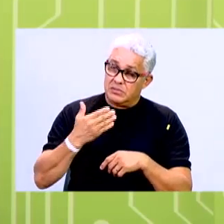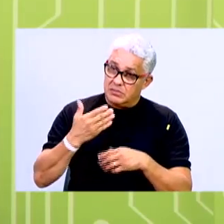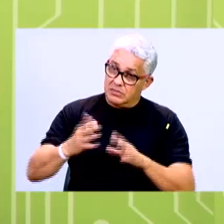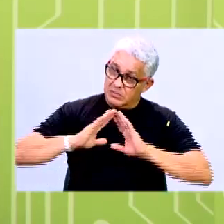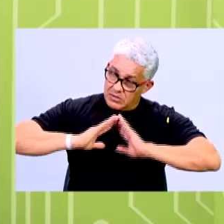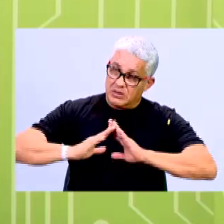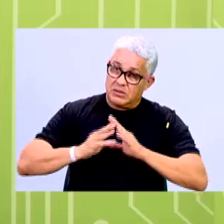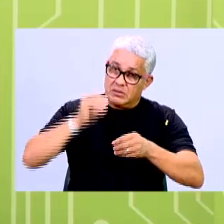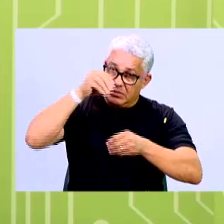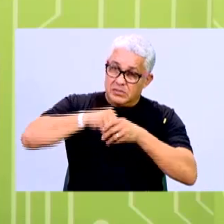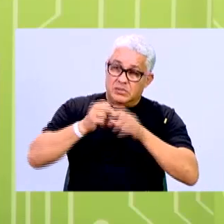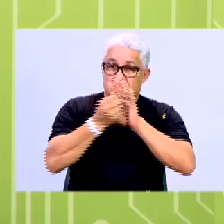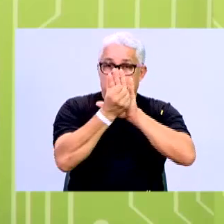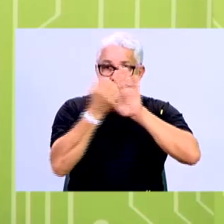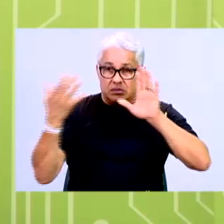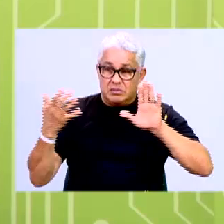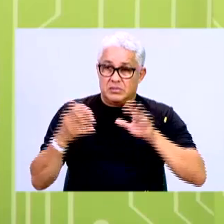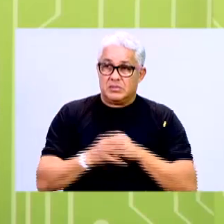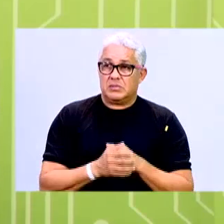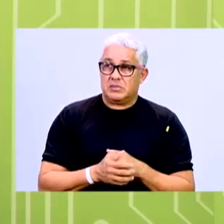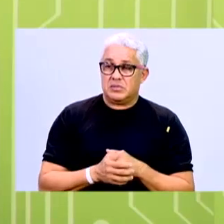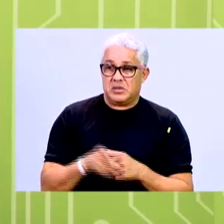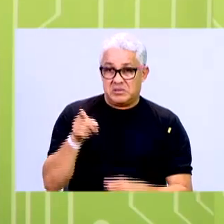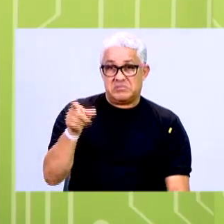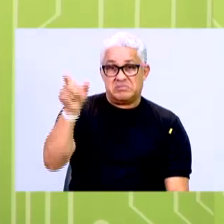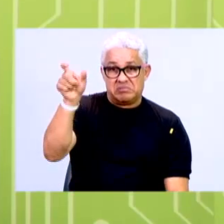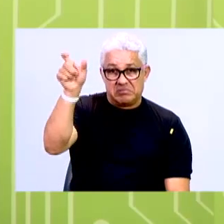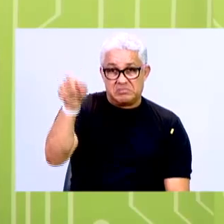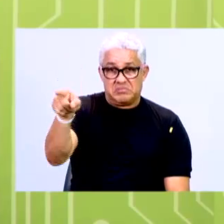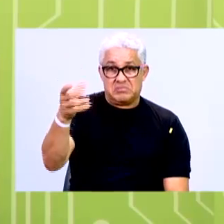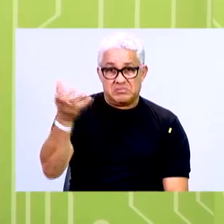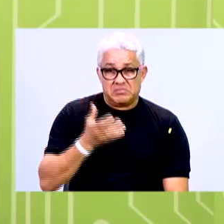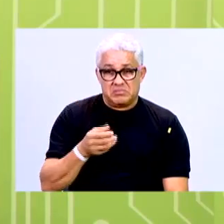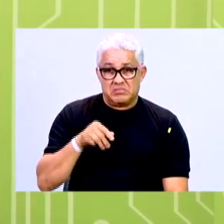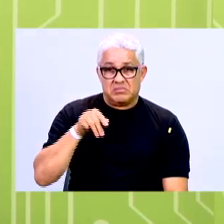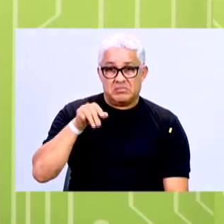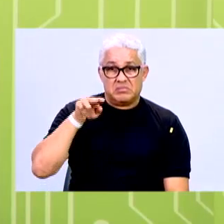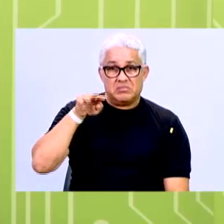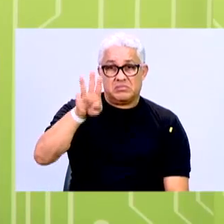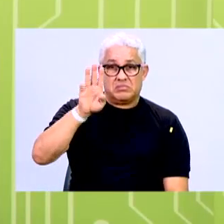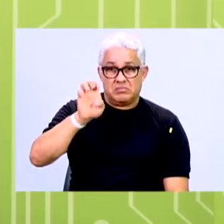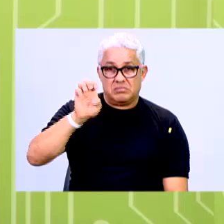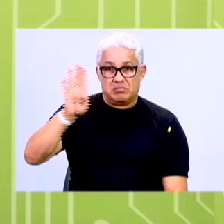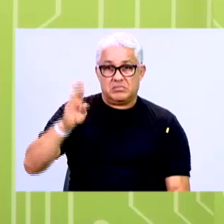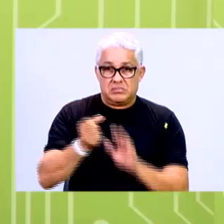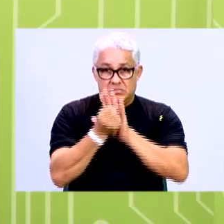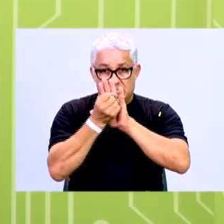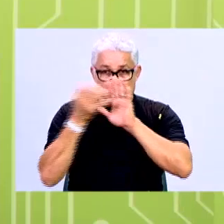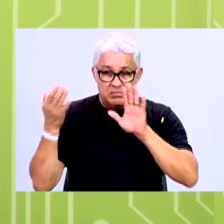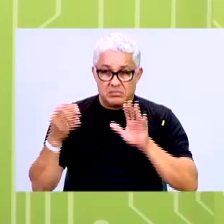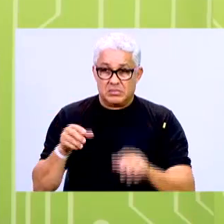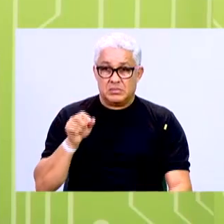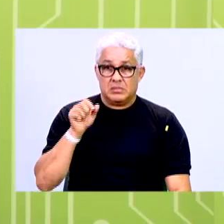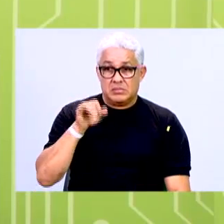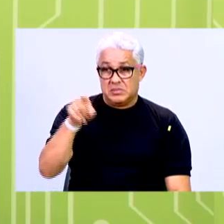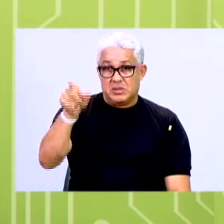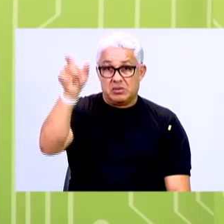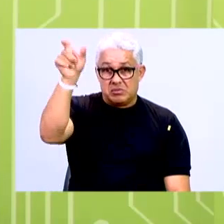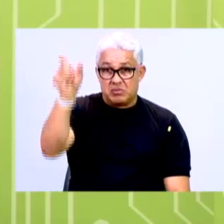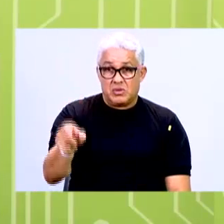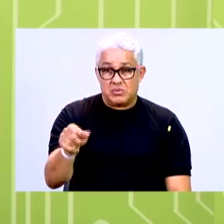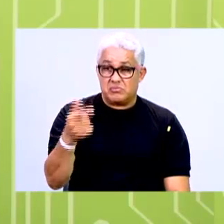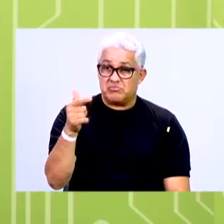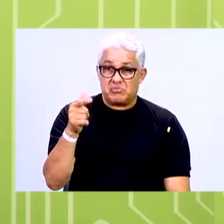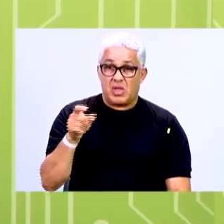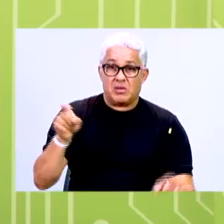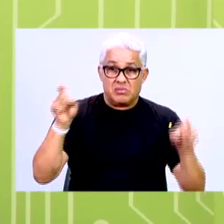na aplicação. Então, não adianta ele querer uma aplicação web, né, se ele não tem um servidor bom,